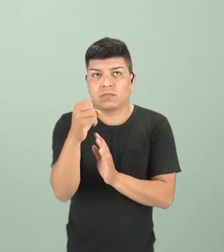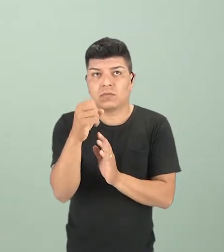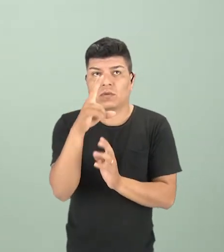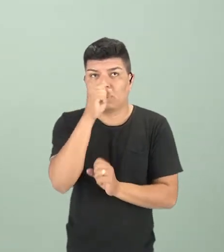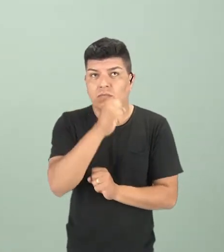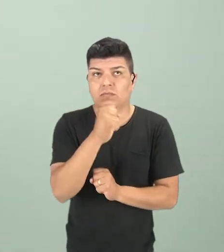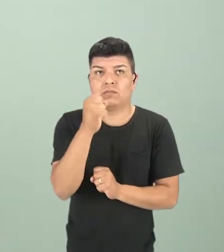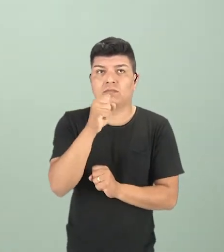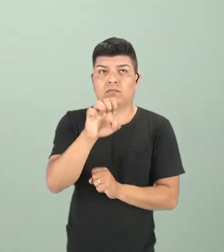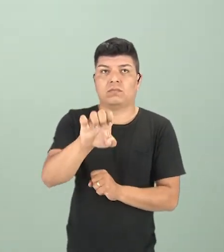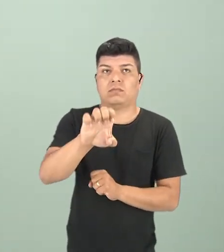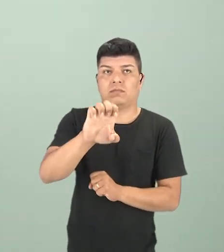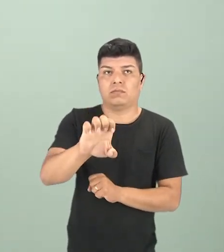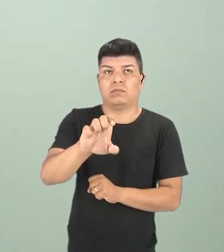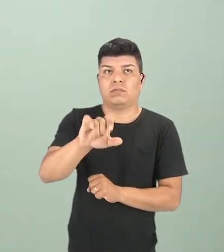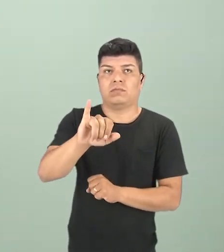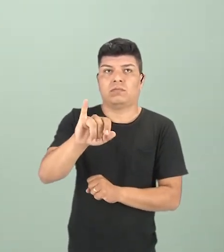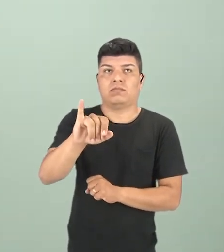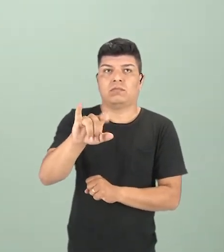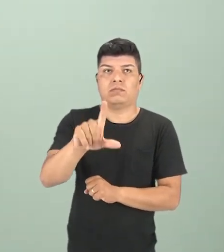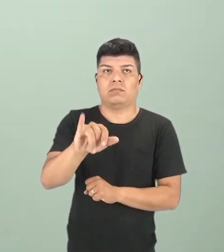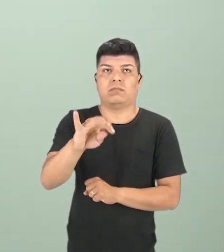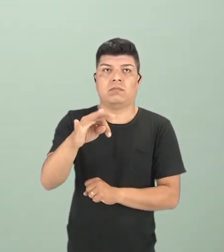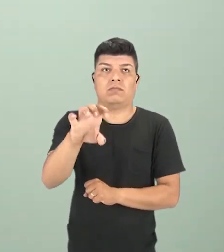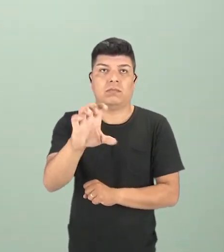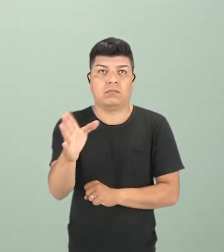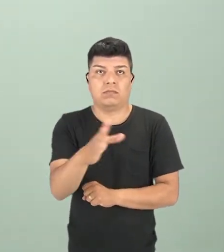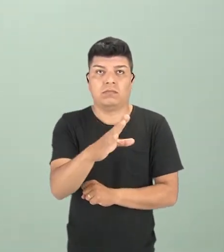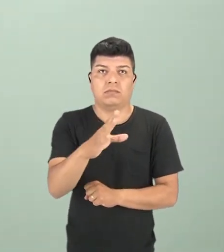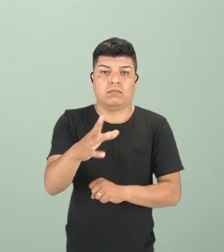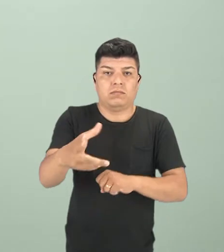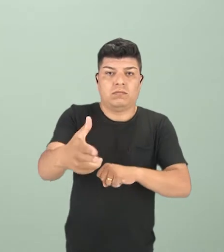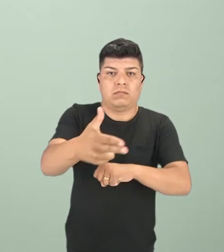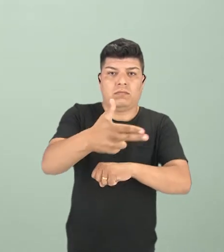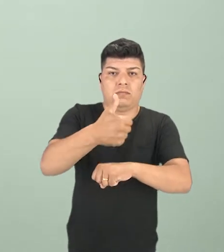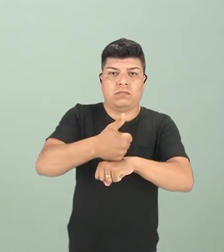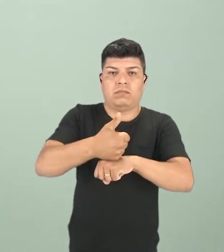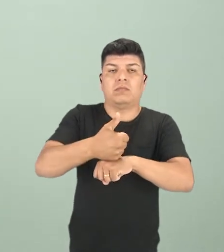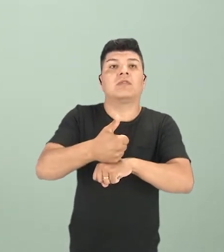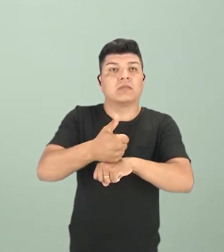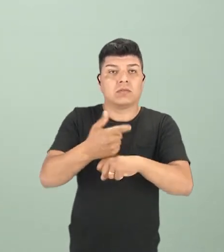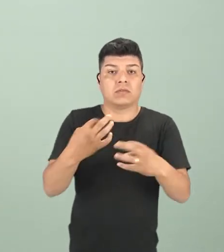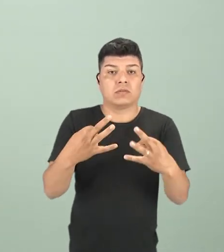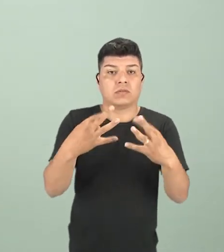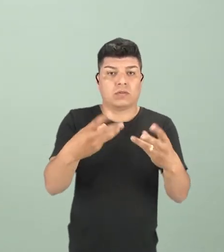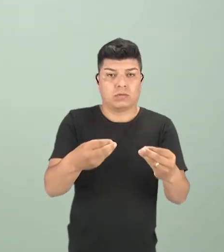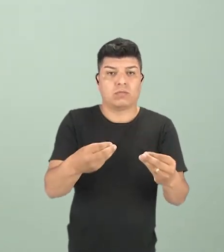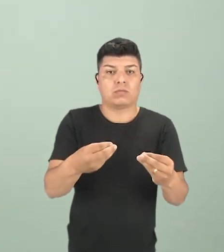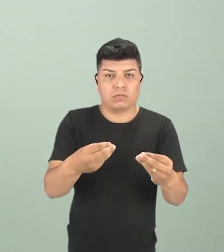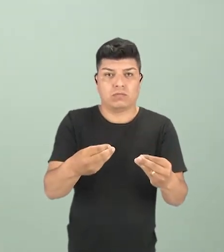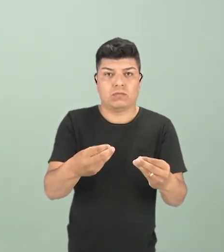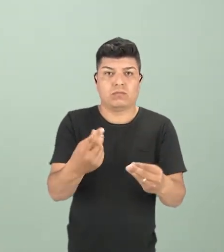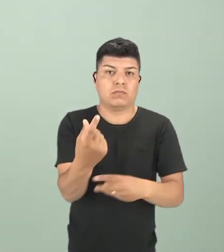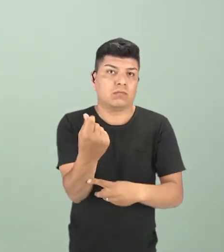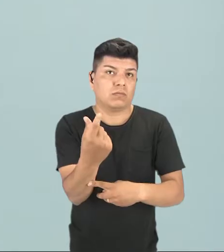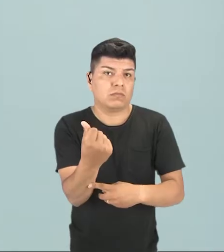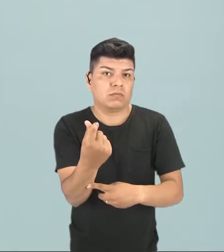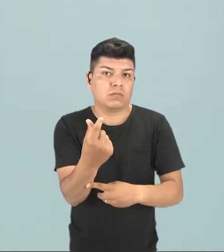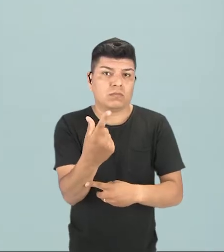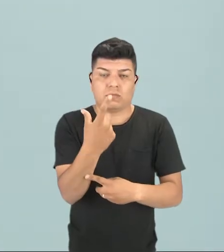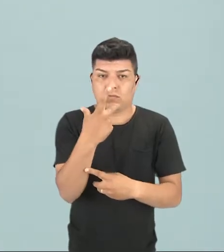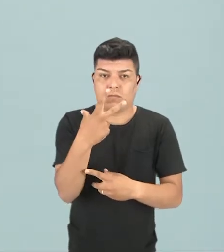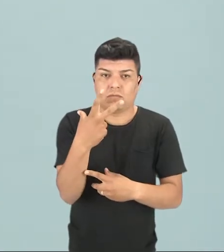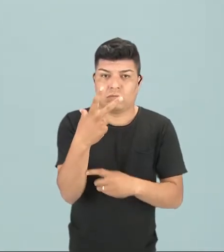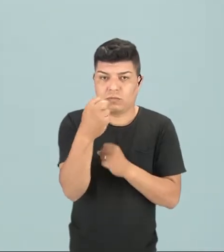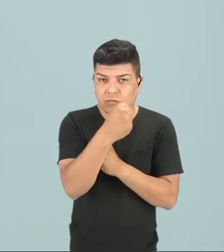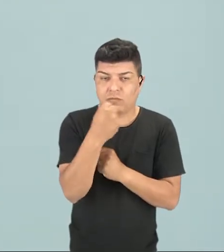elite colonial, com os ideais iluministas, querendo contestar todo o poder da metrópole, elas vão ficar fortes,